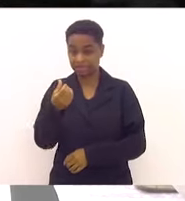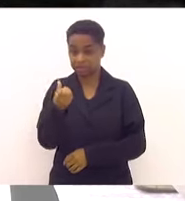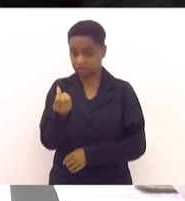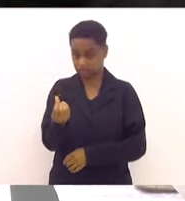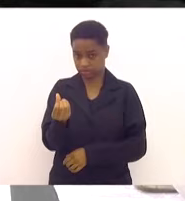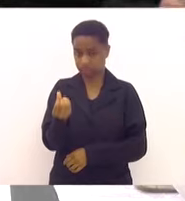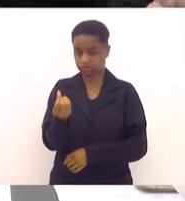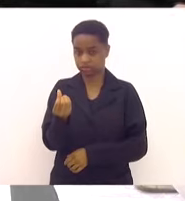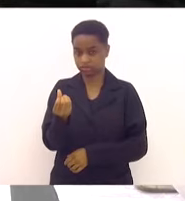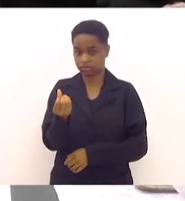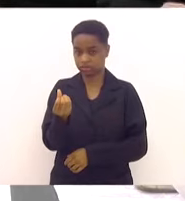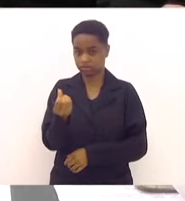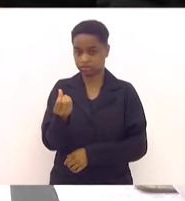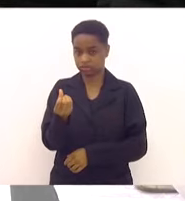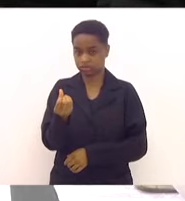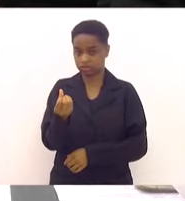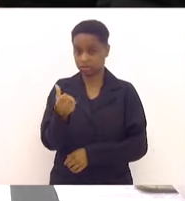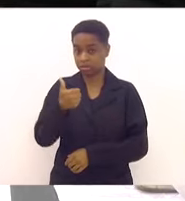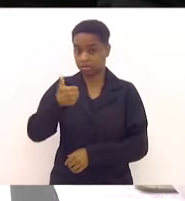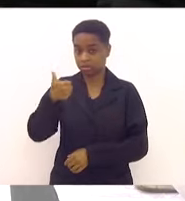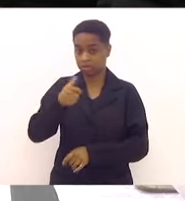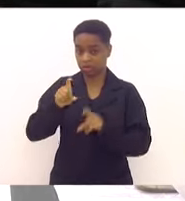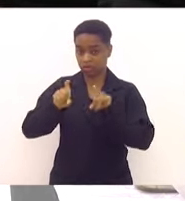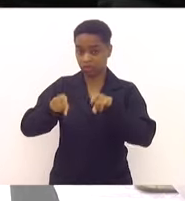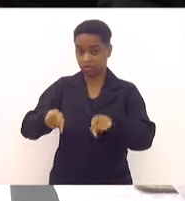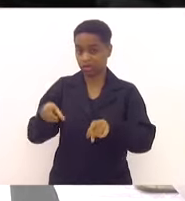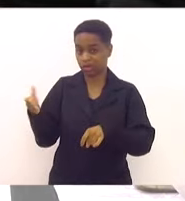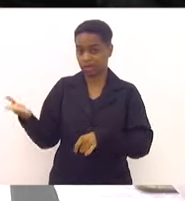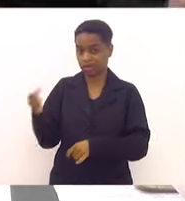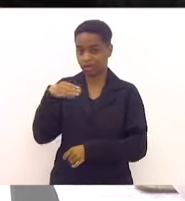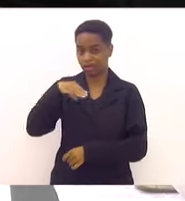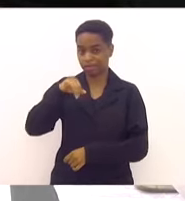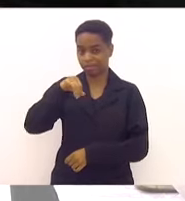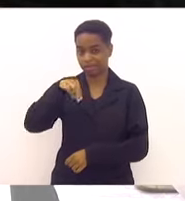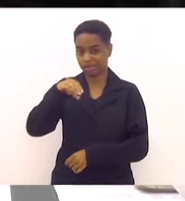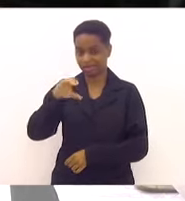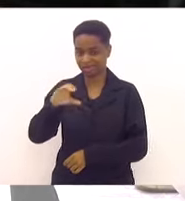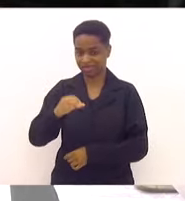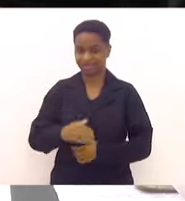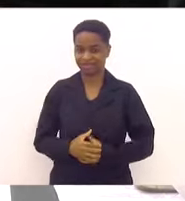1976, primeiro mandato do Carlos Mink,